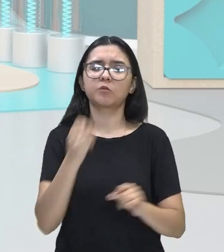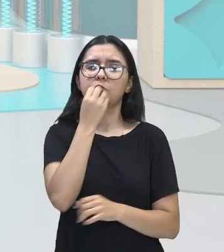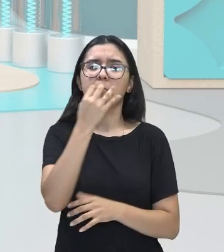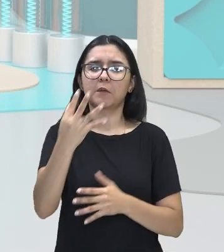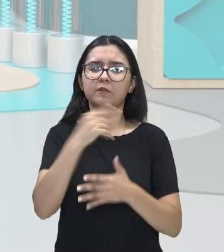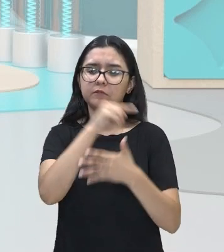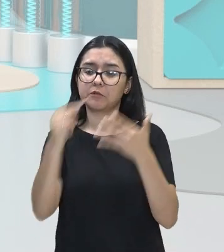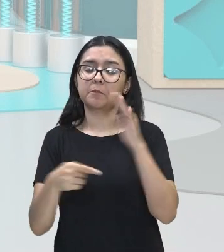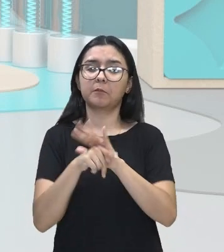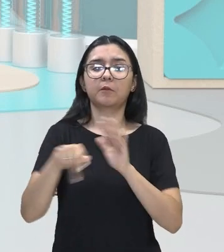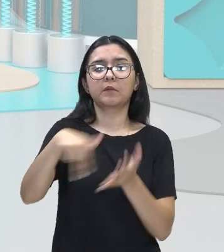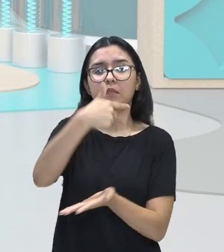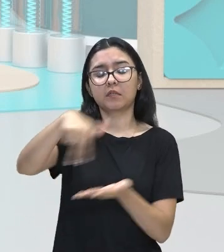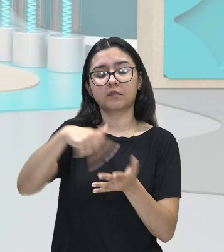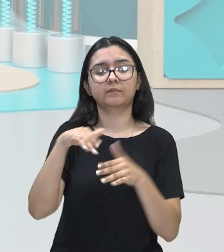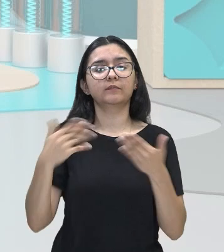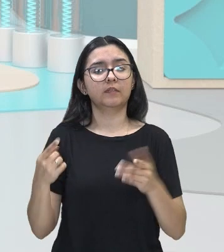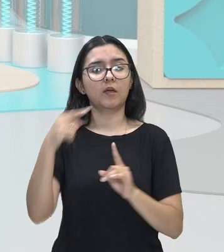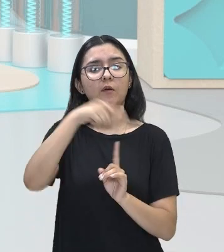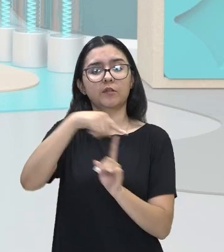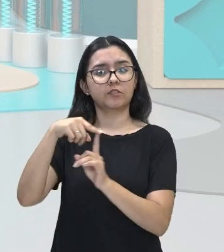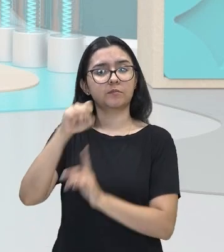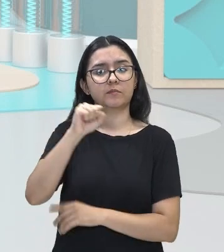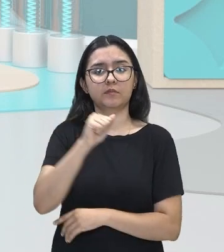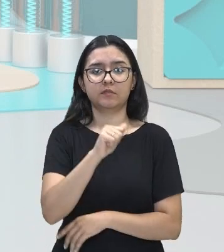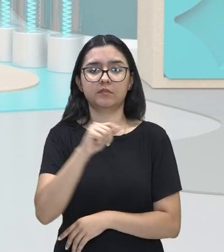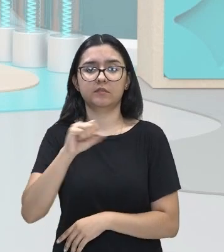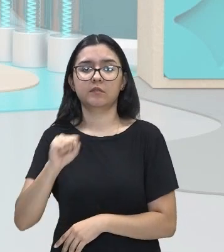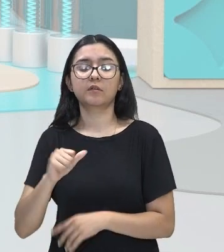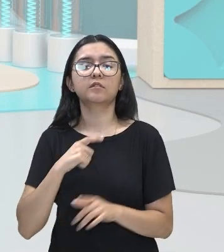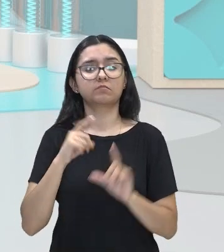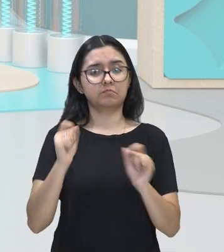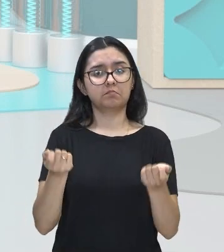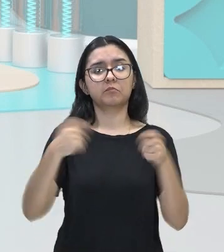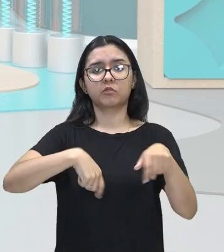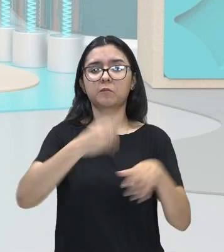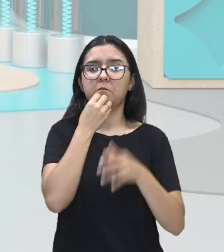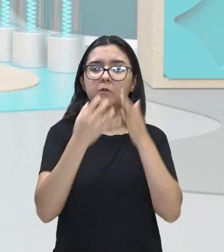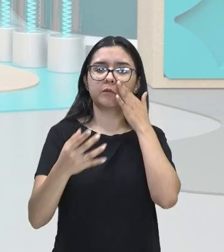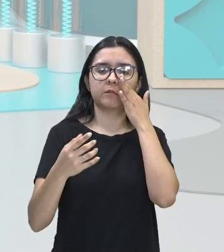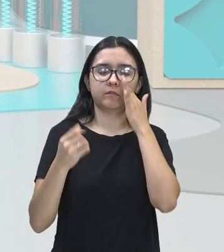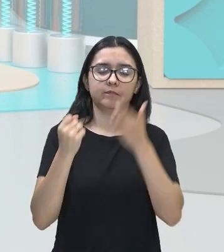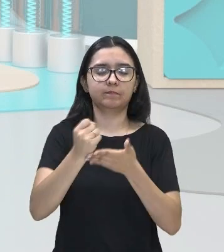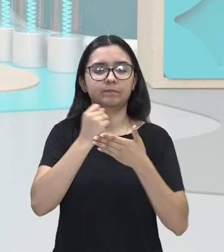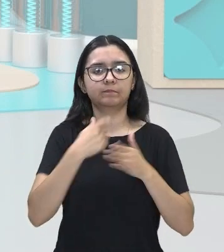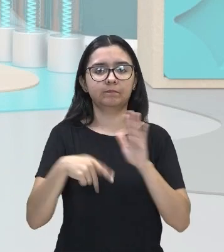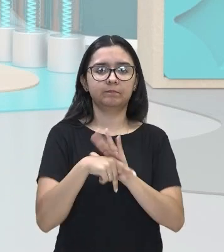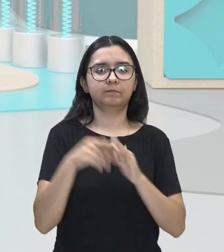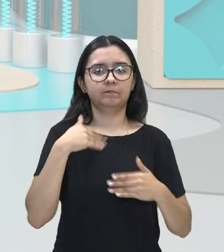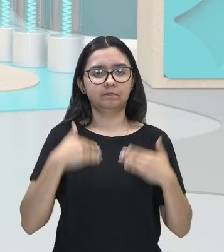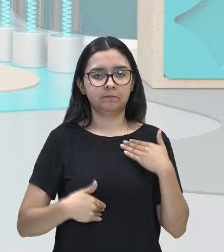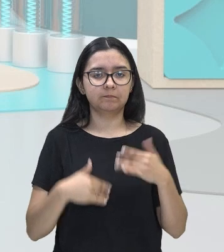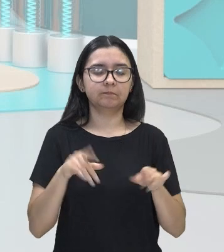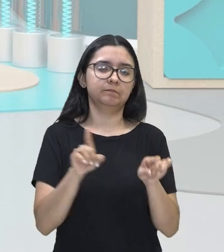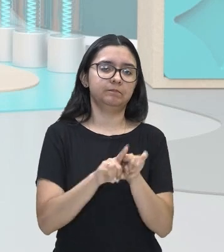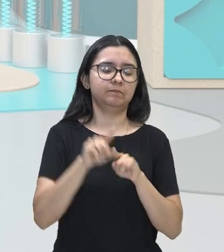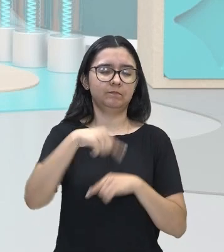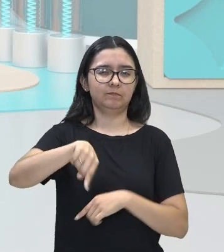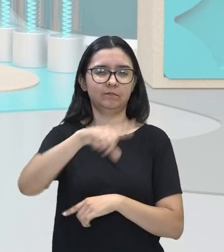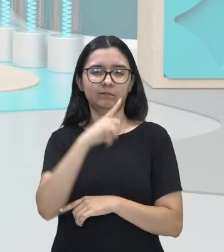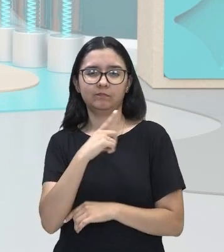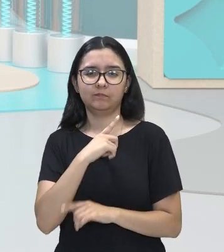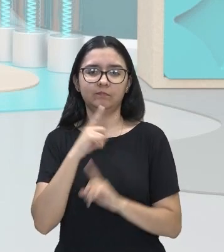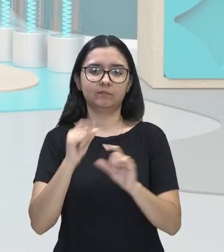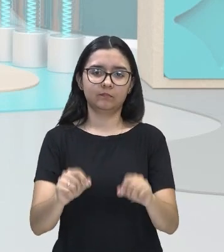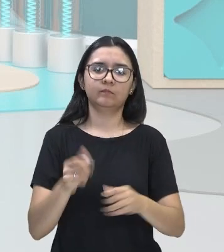benefícios da dança. A salsa proporciona todos os benefícios que qualquer outro estilo de dança proporciona. Além disso, você ganha ali